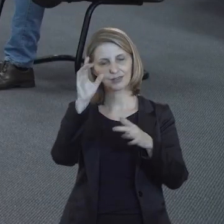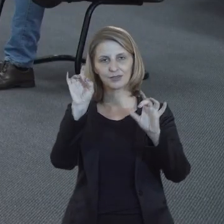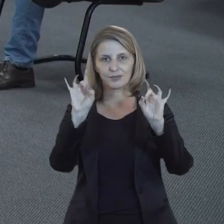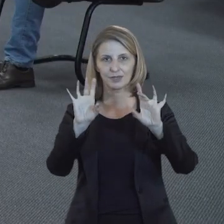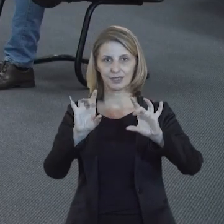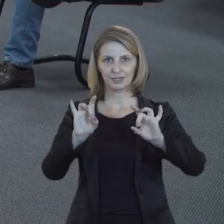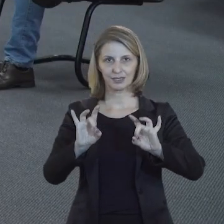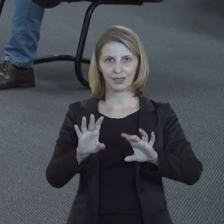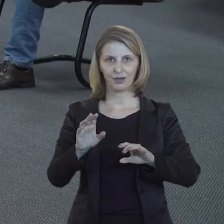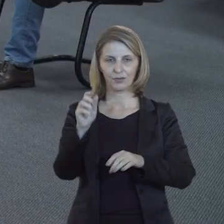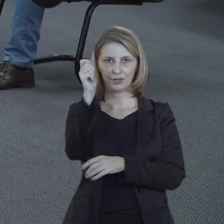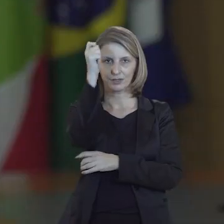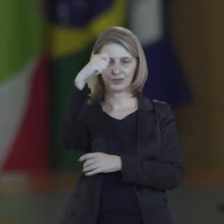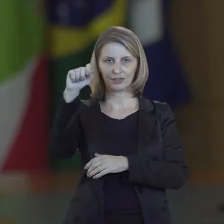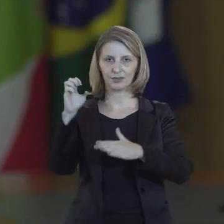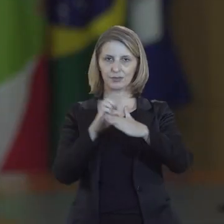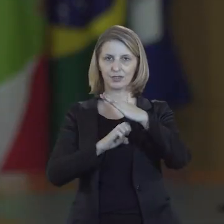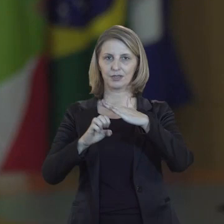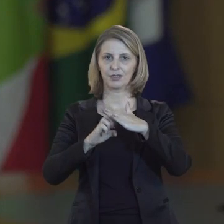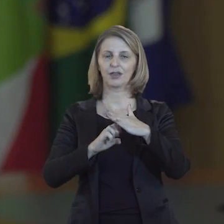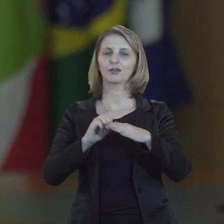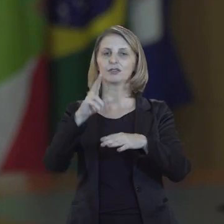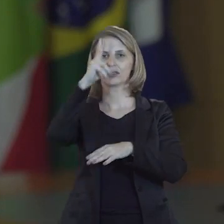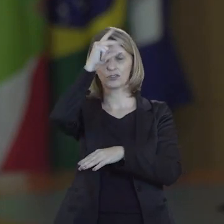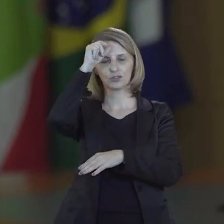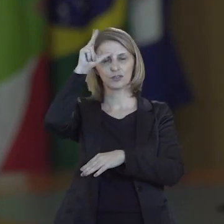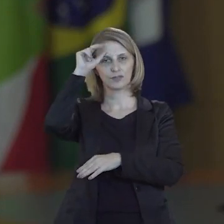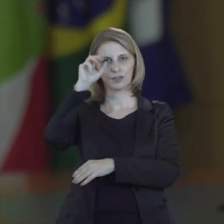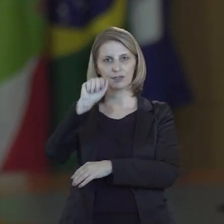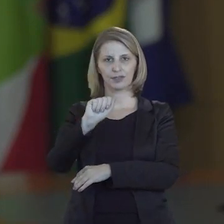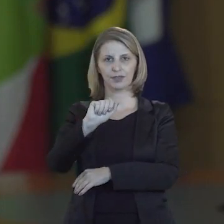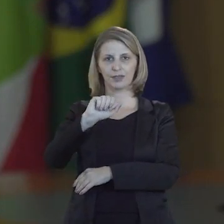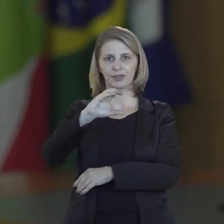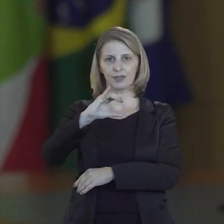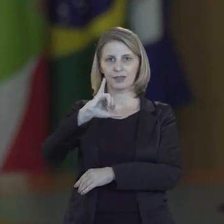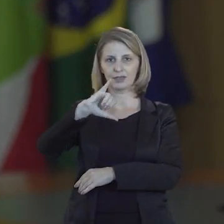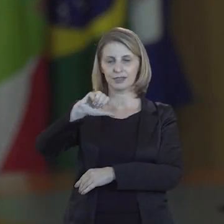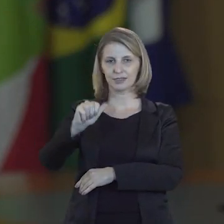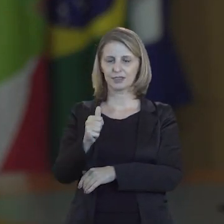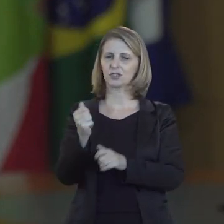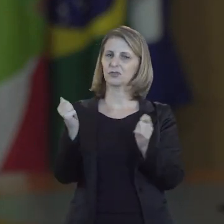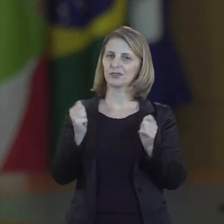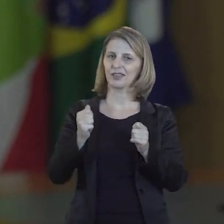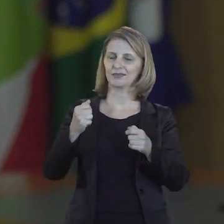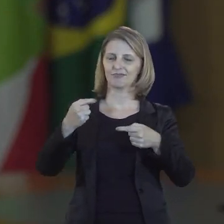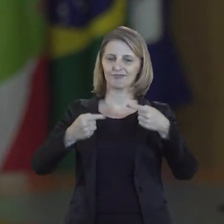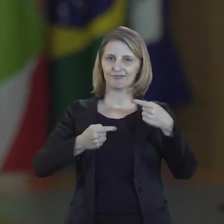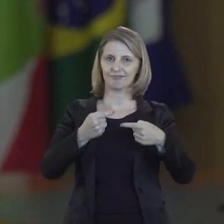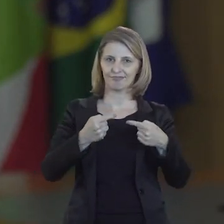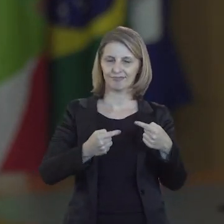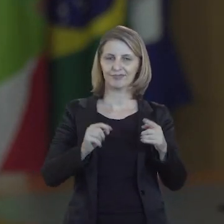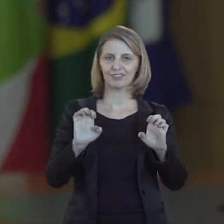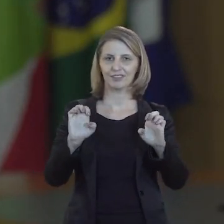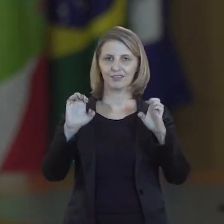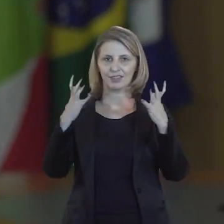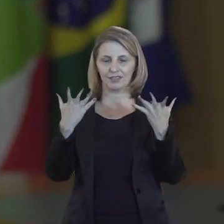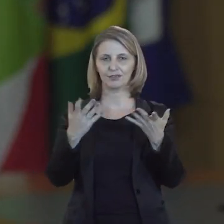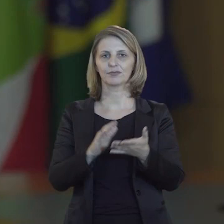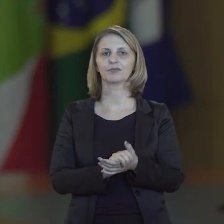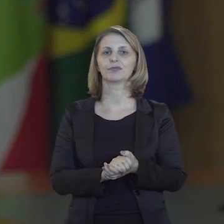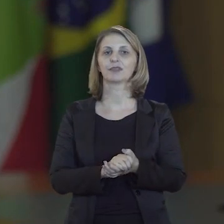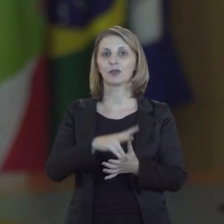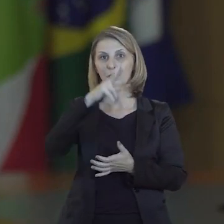Kleber. O nosso agradecimento especial para a Associação Empresarial de Joinville, a ACIG, que cedeu esse espaço para que